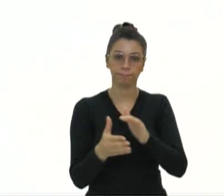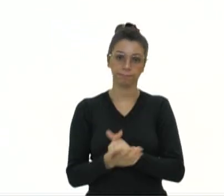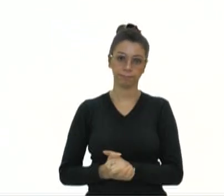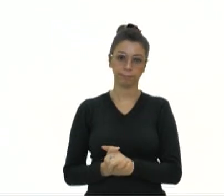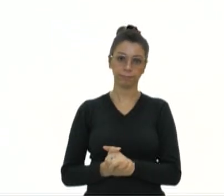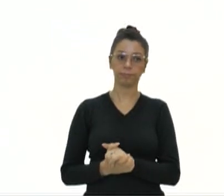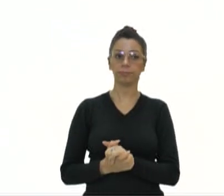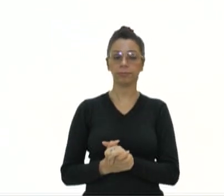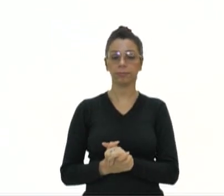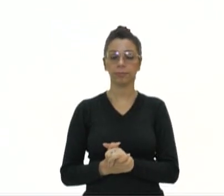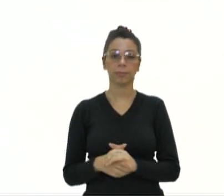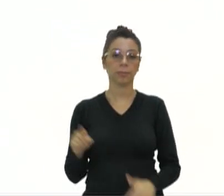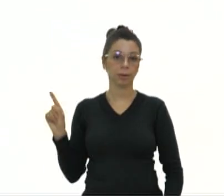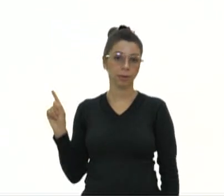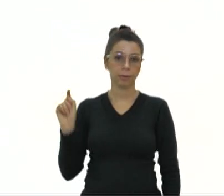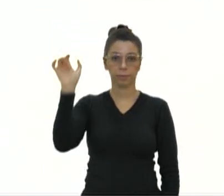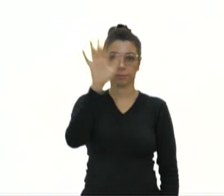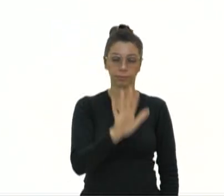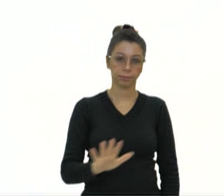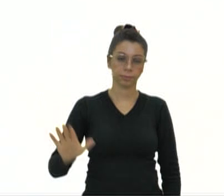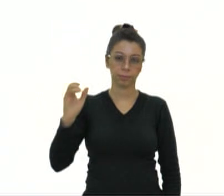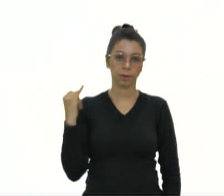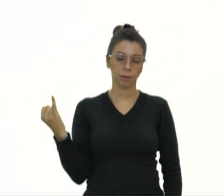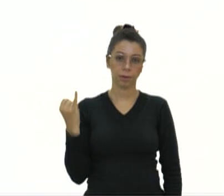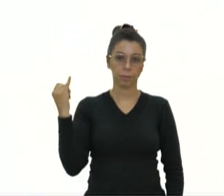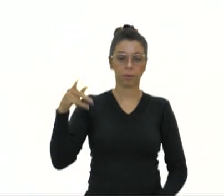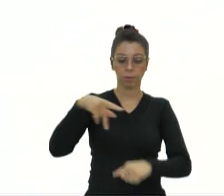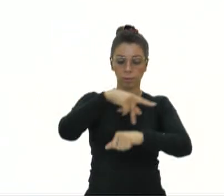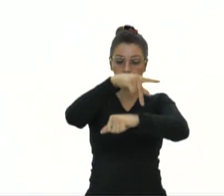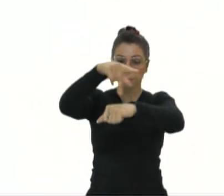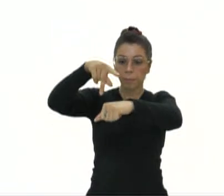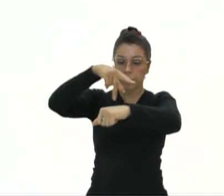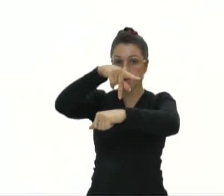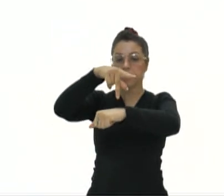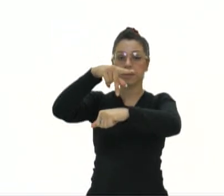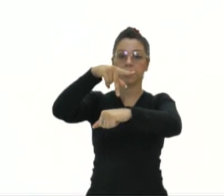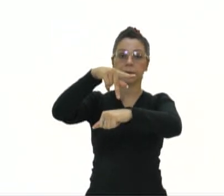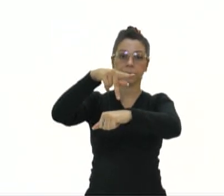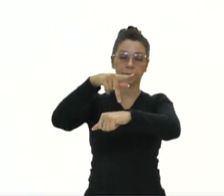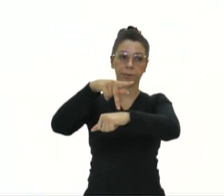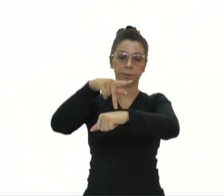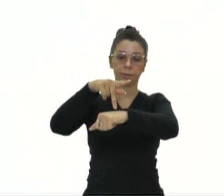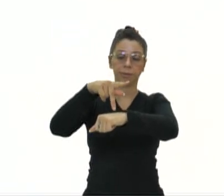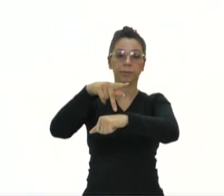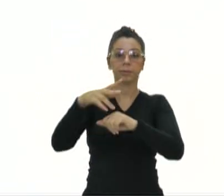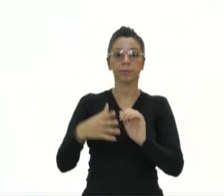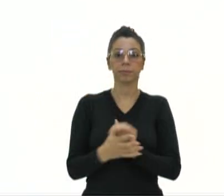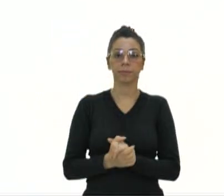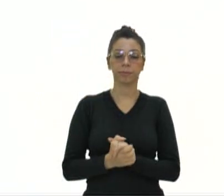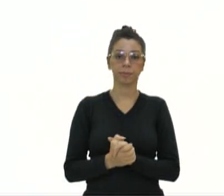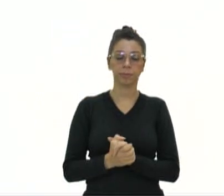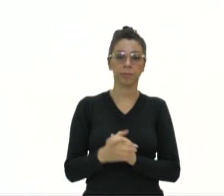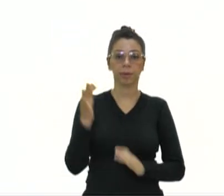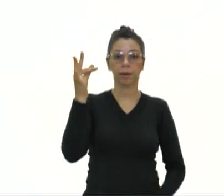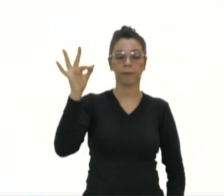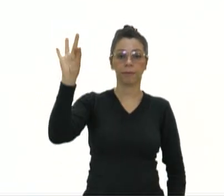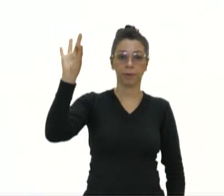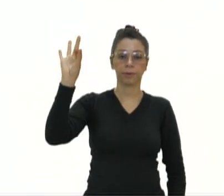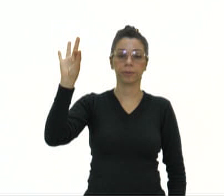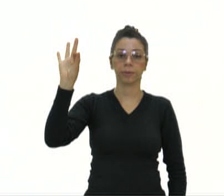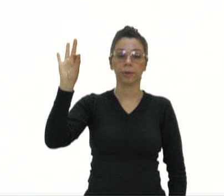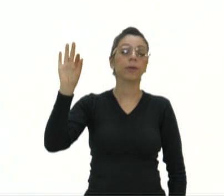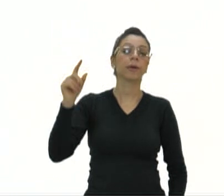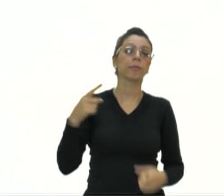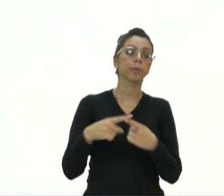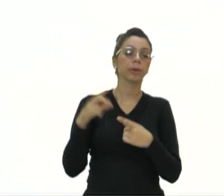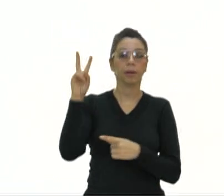esquecer, ressaltando nesse mapa, a importância de um país, sempre falo nele quando mostro esse mapa, que é a França, porque nós